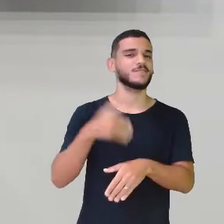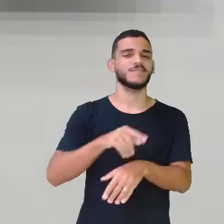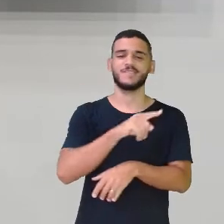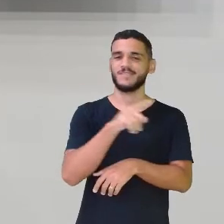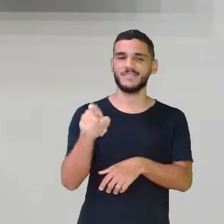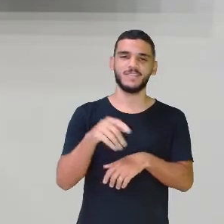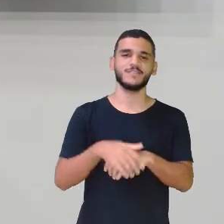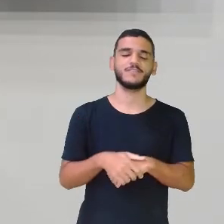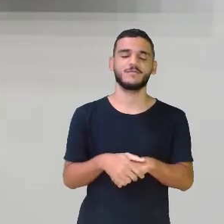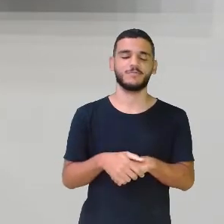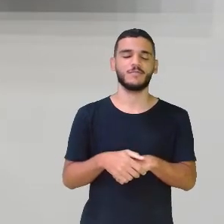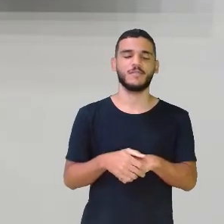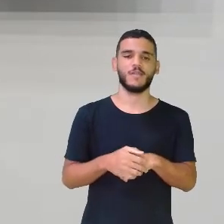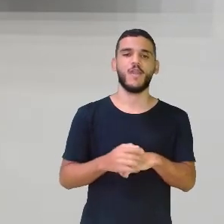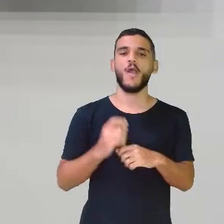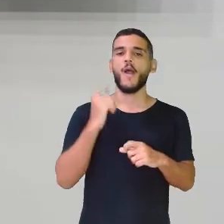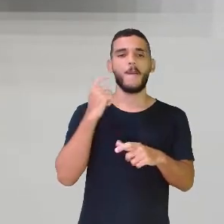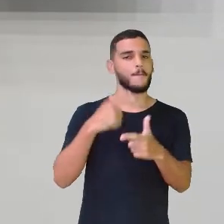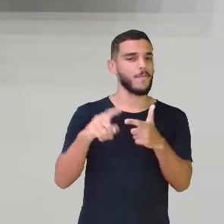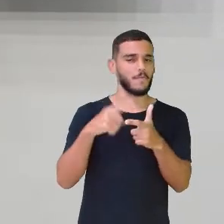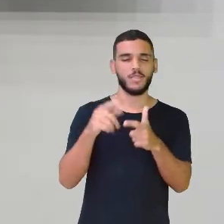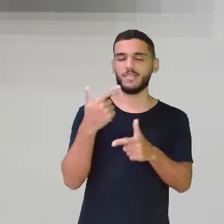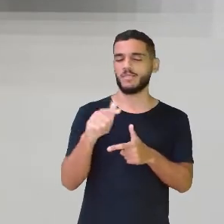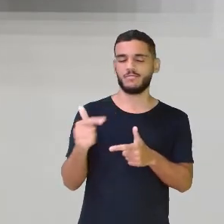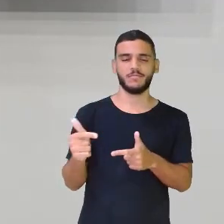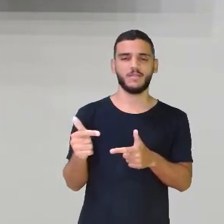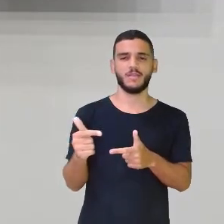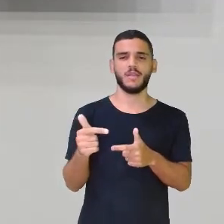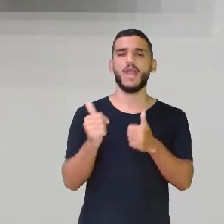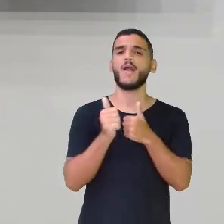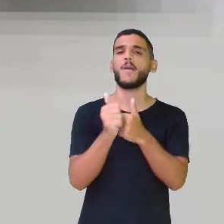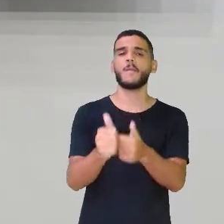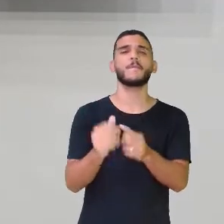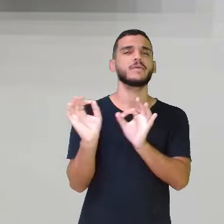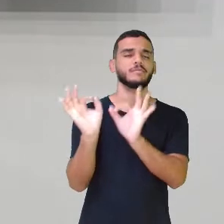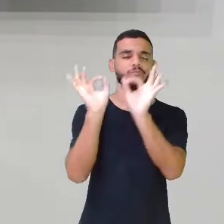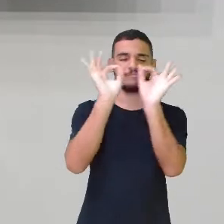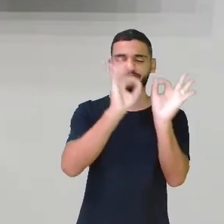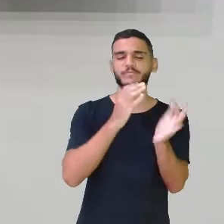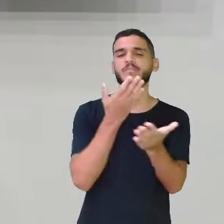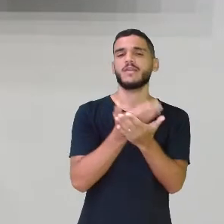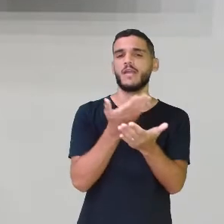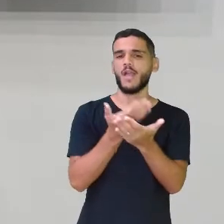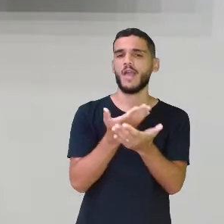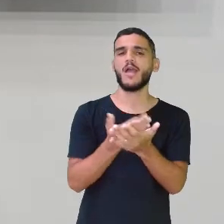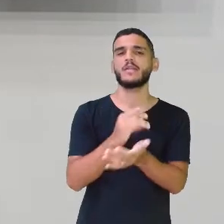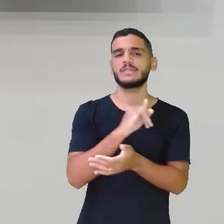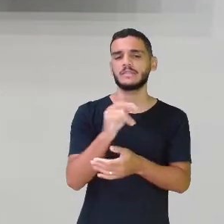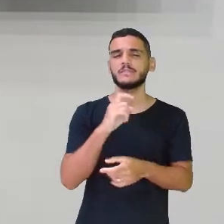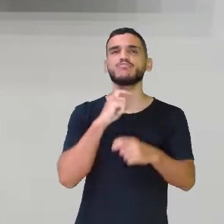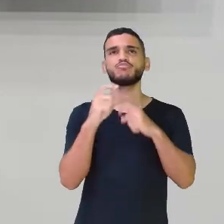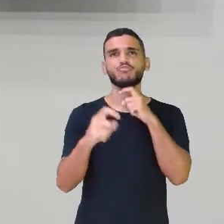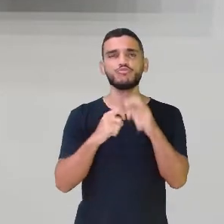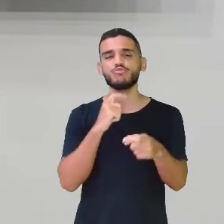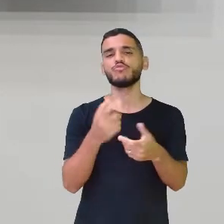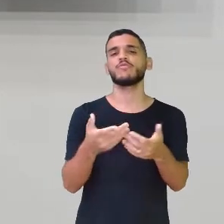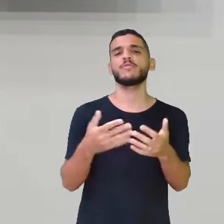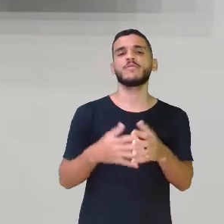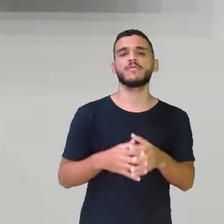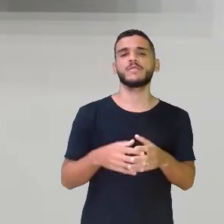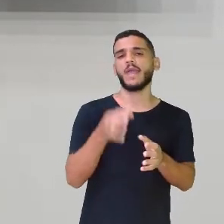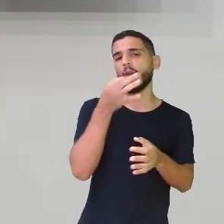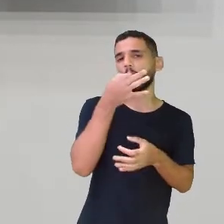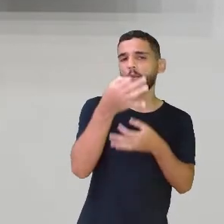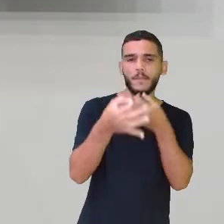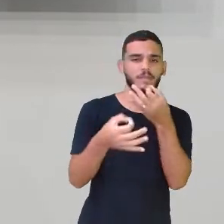estressa, eu quero que você acompanhe a aula e caso tenha alguma dúvida, algum comentário, quer mandar um bom dia, boa tarde,